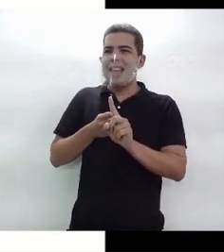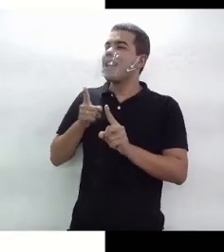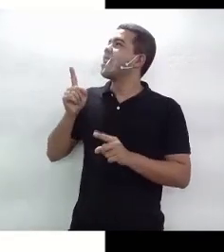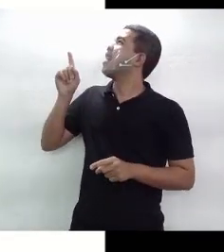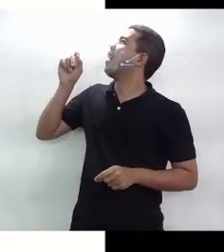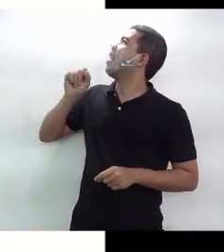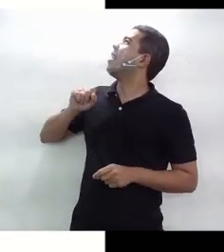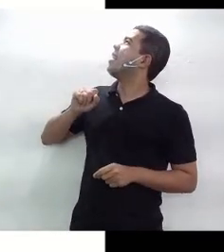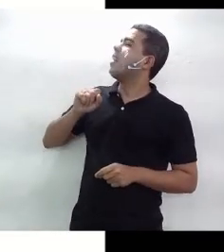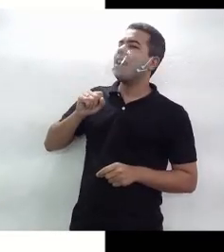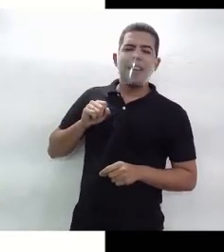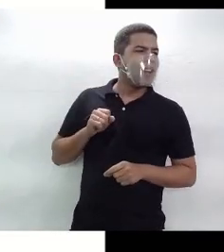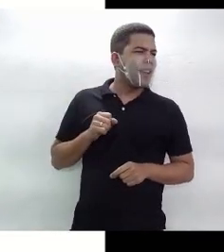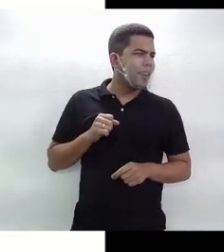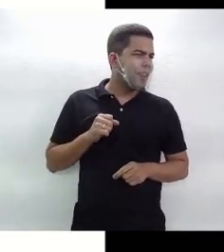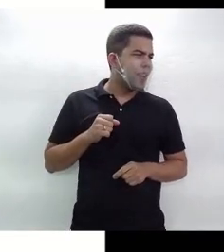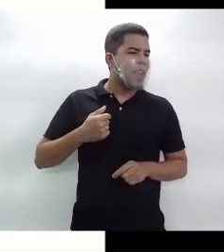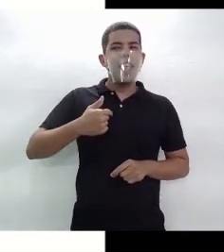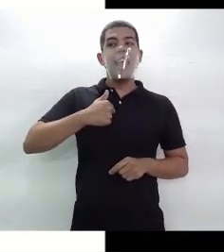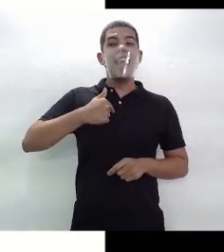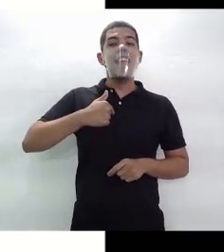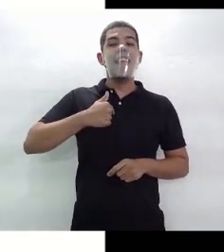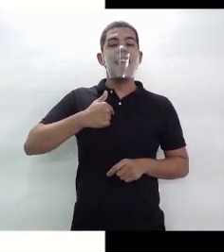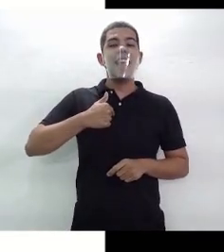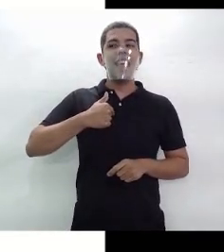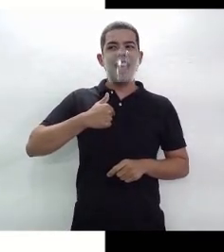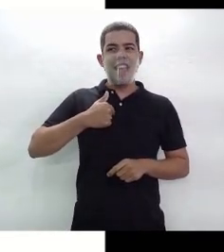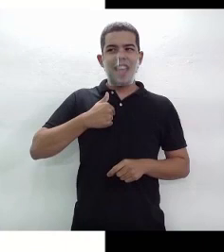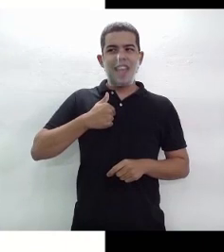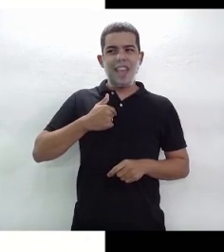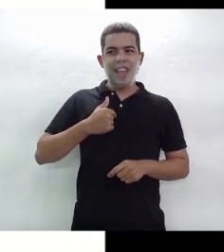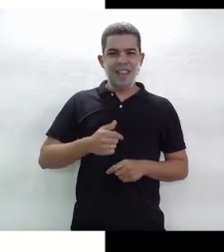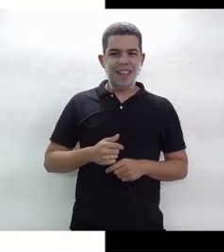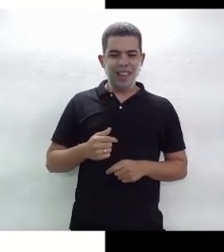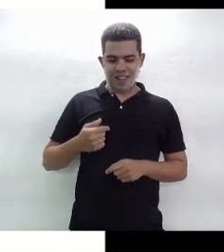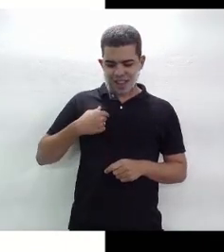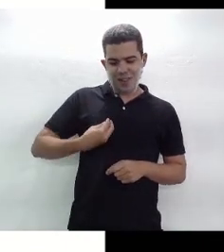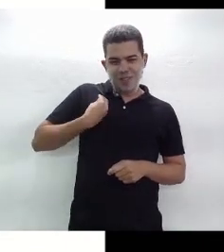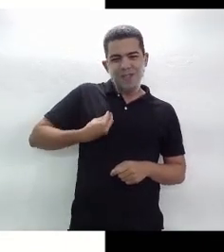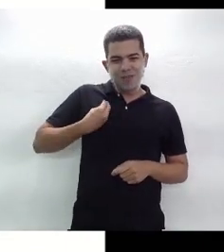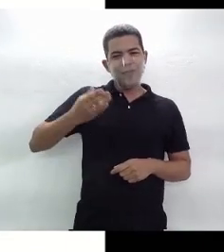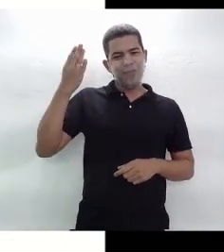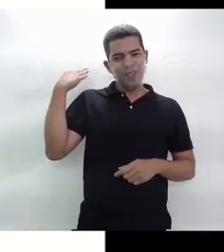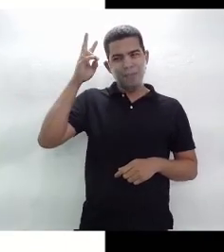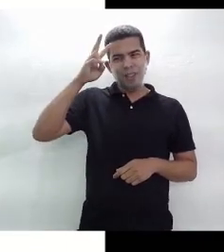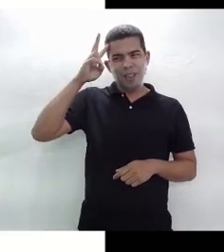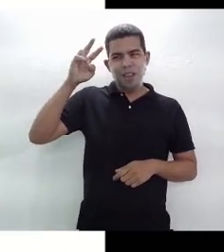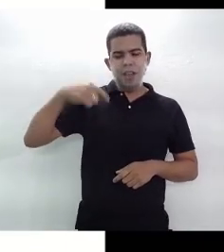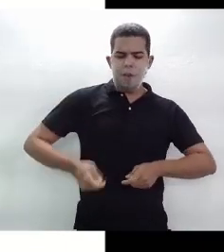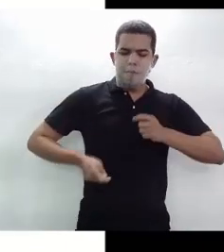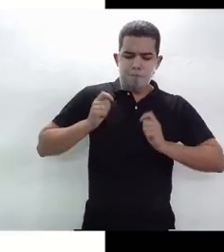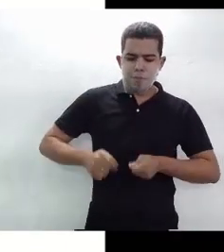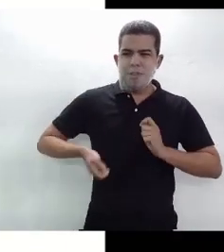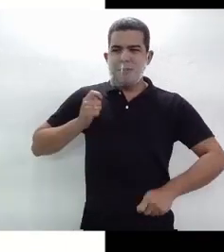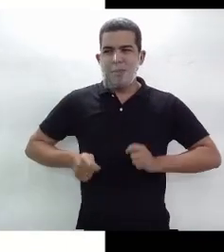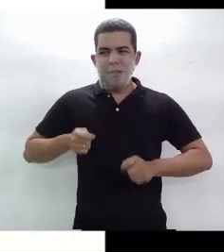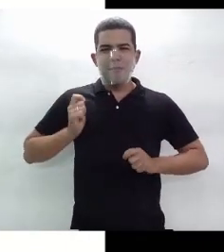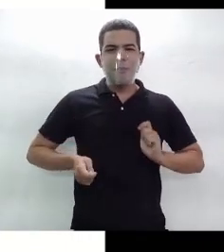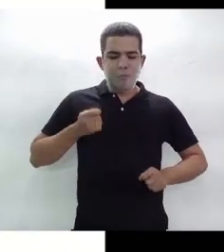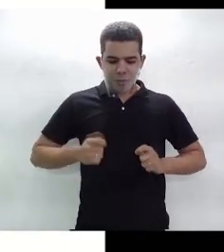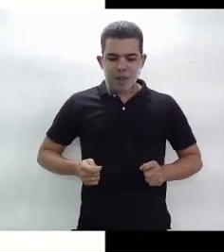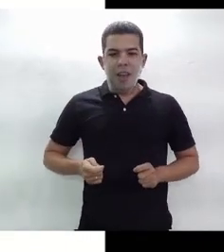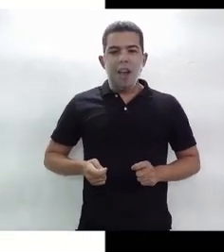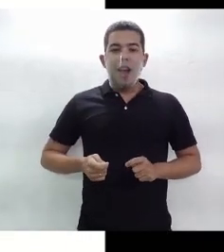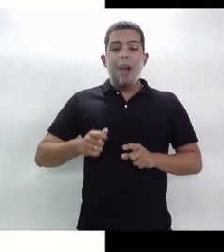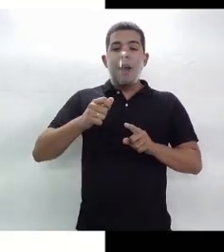ó, prof. Sim. Lá. Sou eu. Eu toquei maracatu, eu trouxe pra vocês uma vivência e eu toquei maracatu até os 9 meses de gravidez. Só